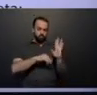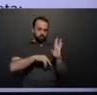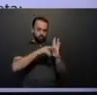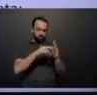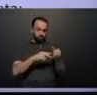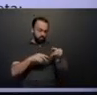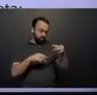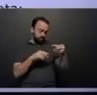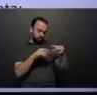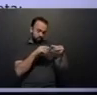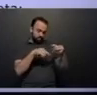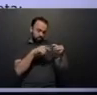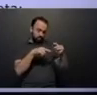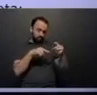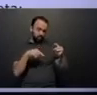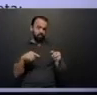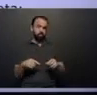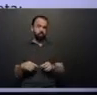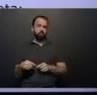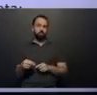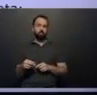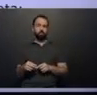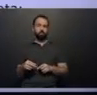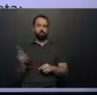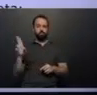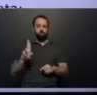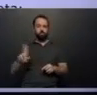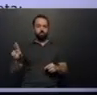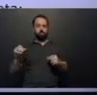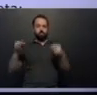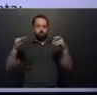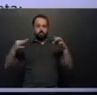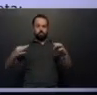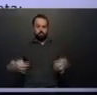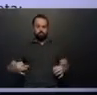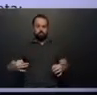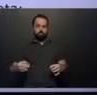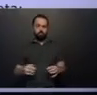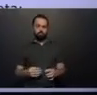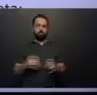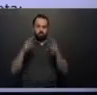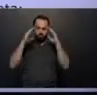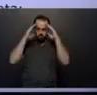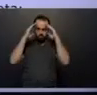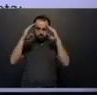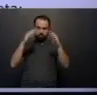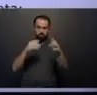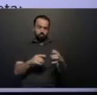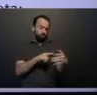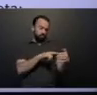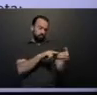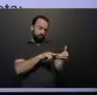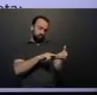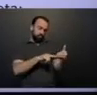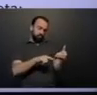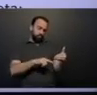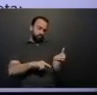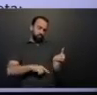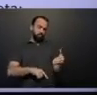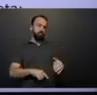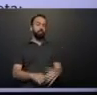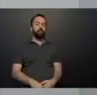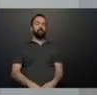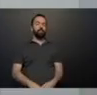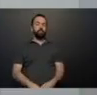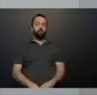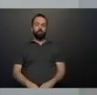os rótulos do produto e usar de forma correta. Seguir as orientações do fabricante em caso de